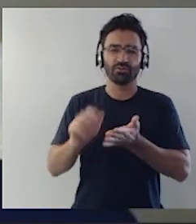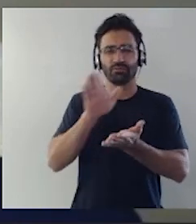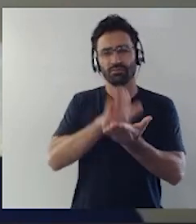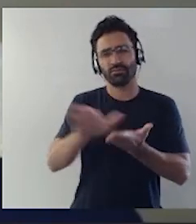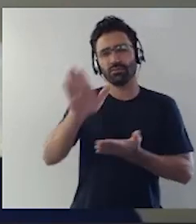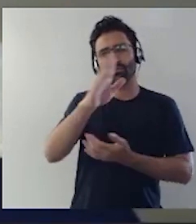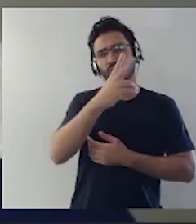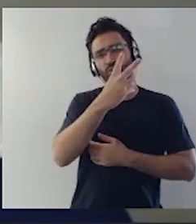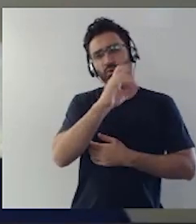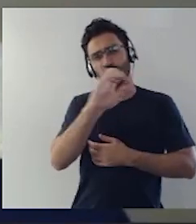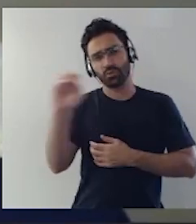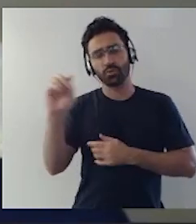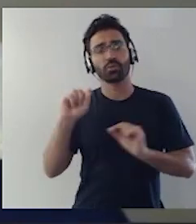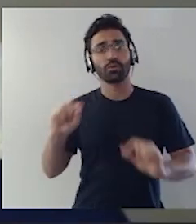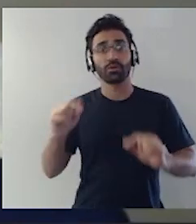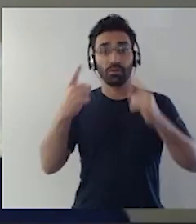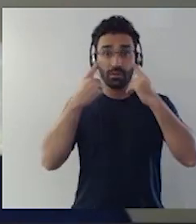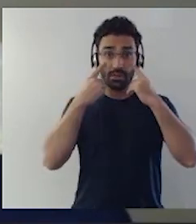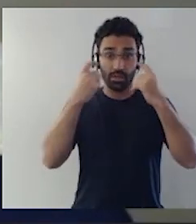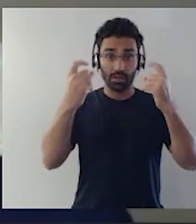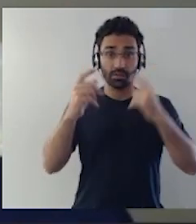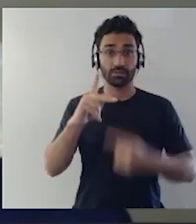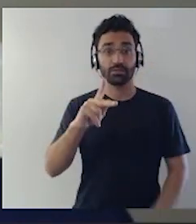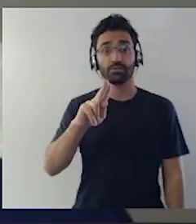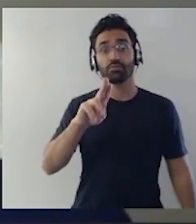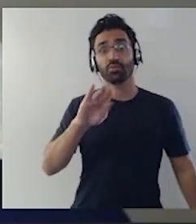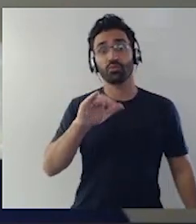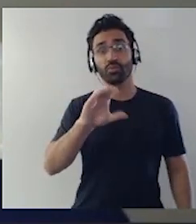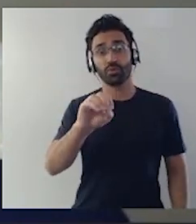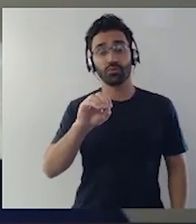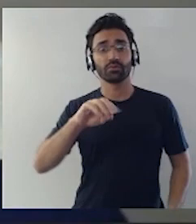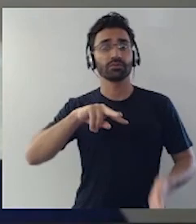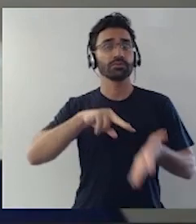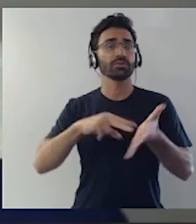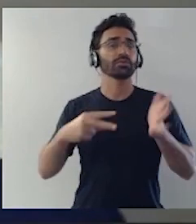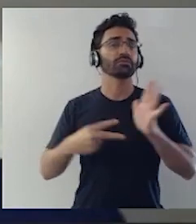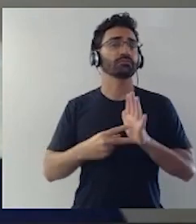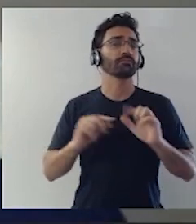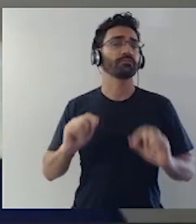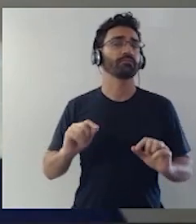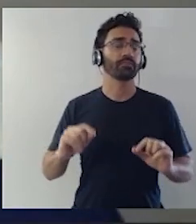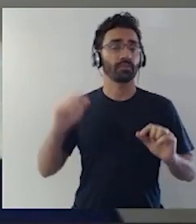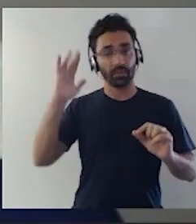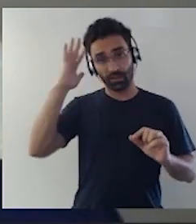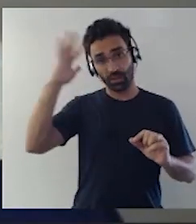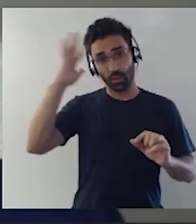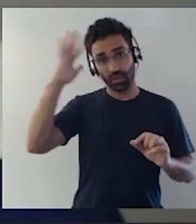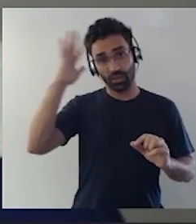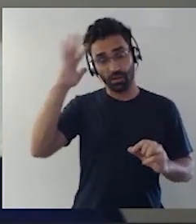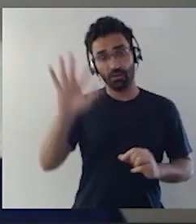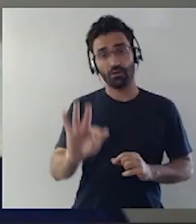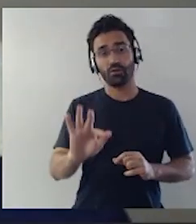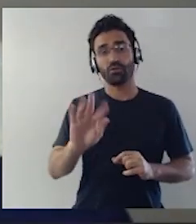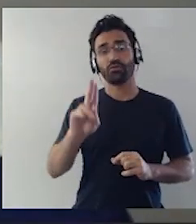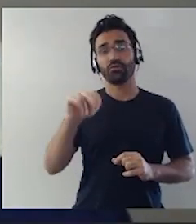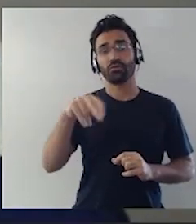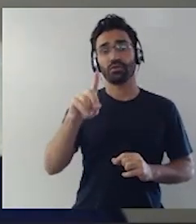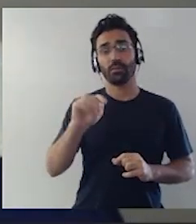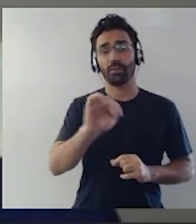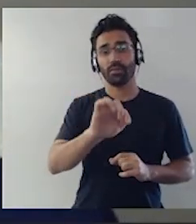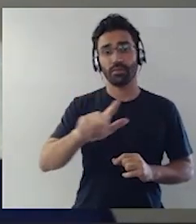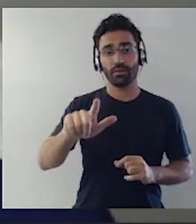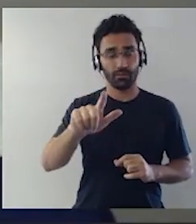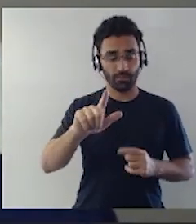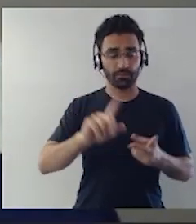2000, eu disse que interesse público é o interesse público permeado pela teoria dos direitos fundamentais, o interesse público de